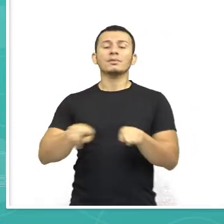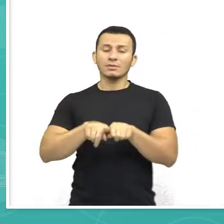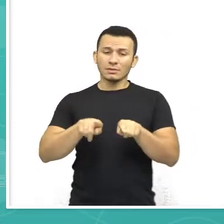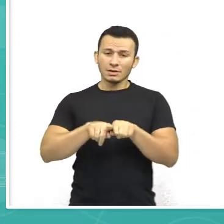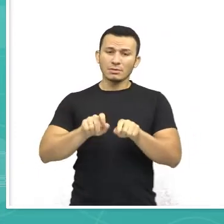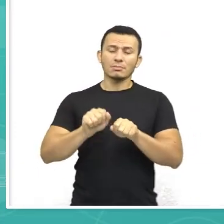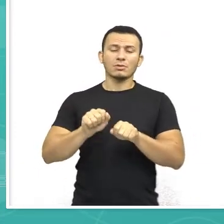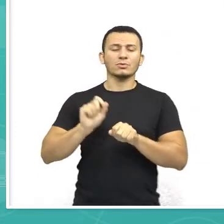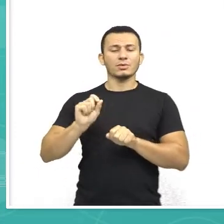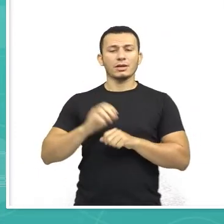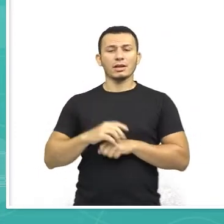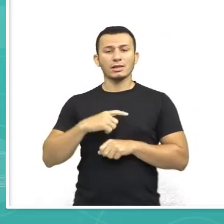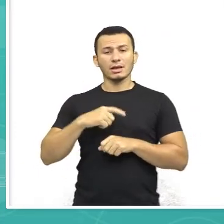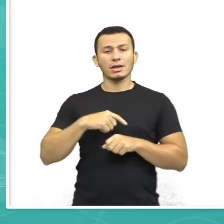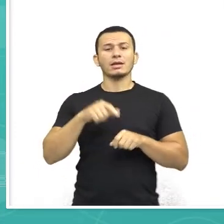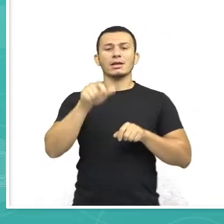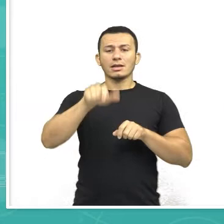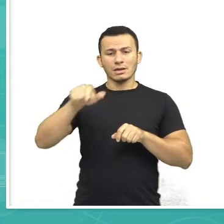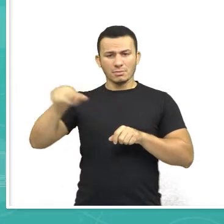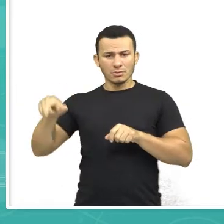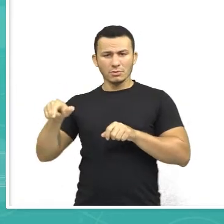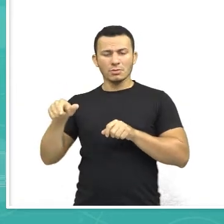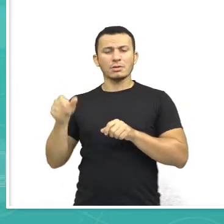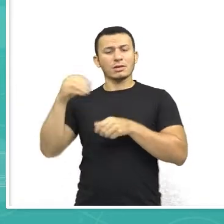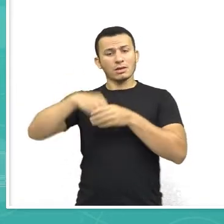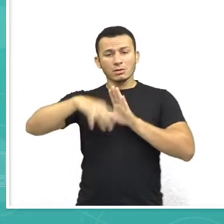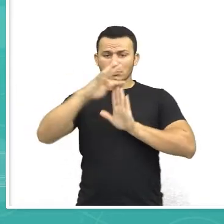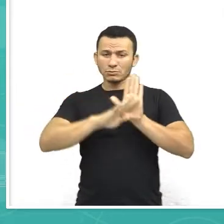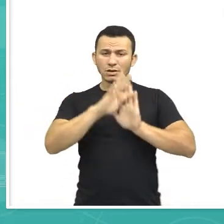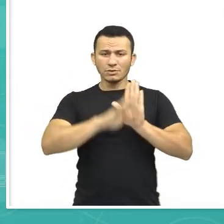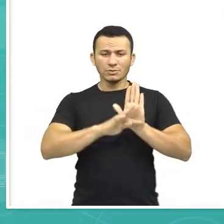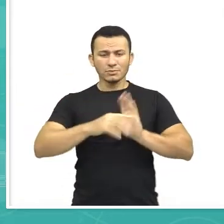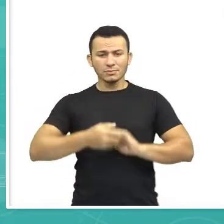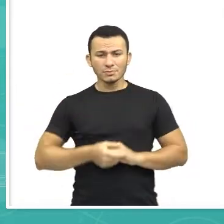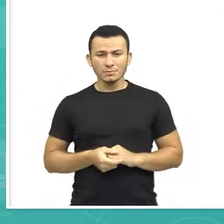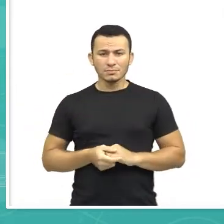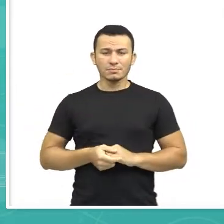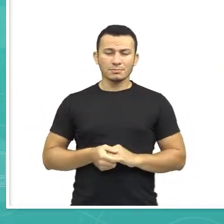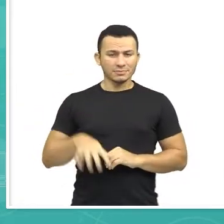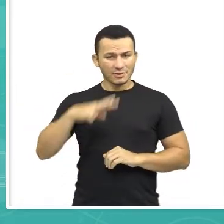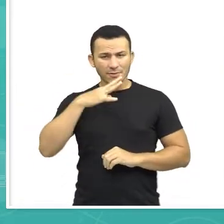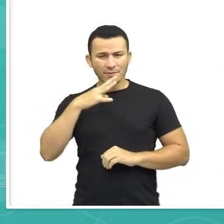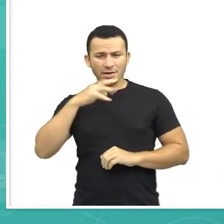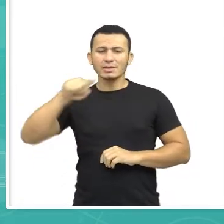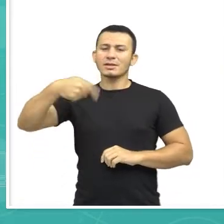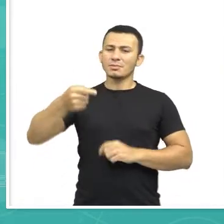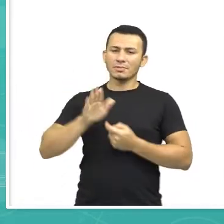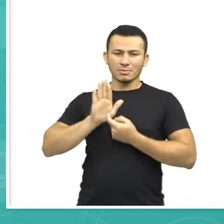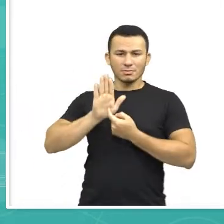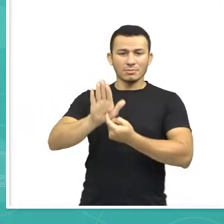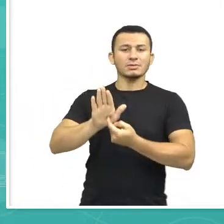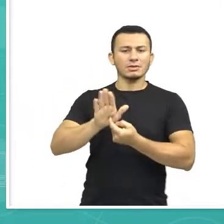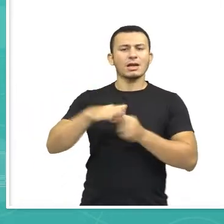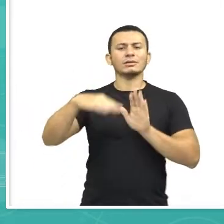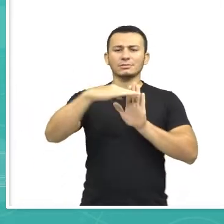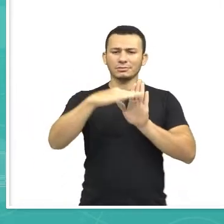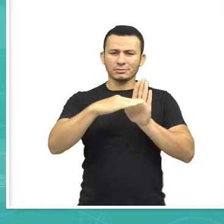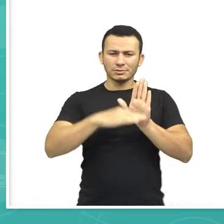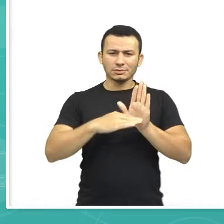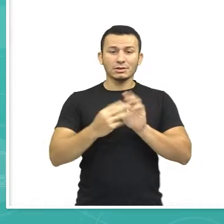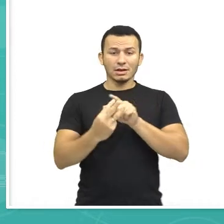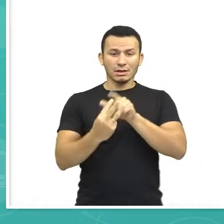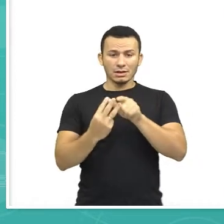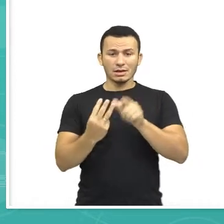apontar uma das três pessoas do discurso. Né? Você sabe? Muito bem, daqui a pouco nós vamos relembrar então essas três pessoas